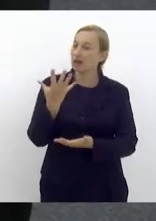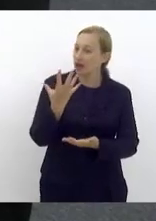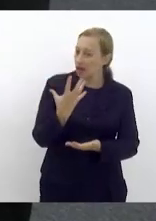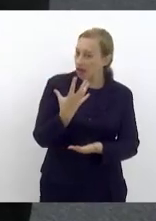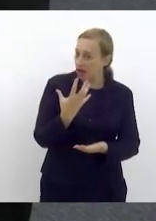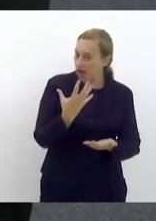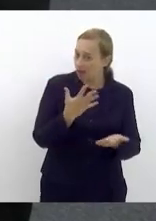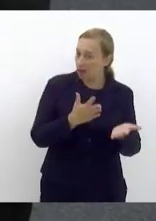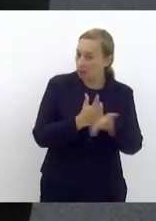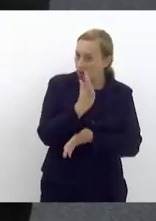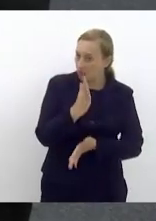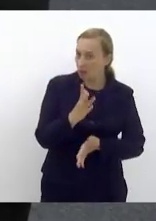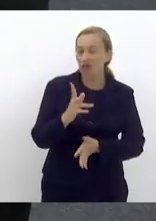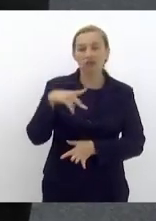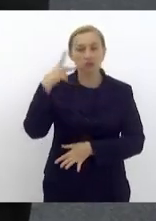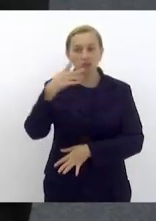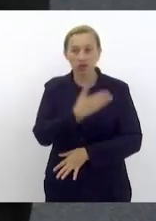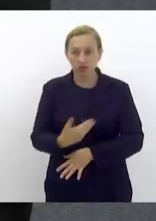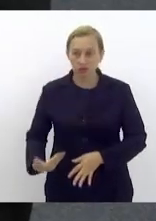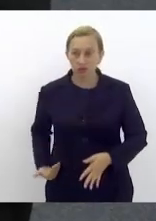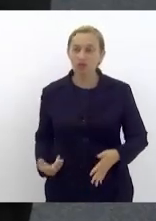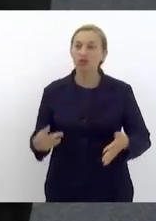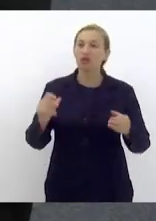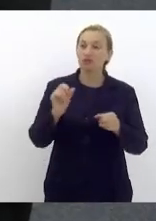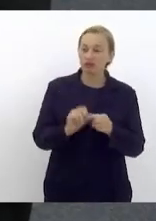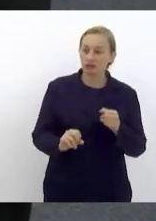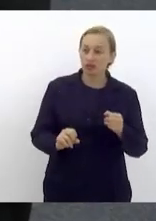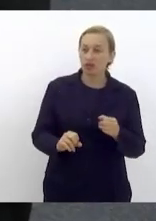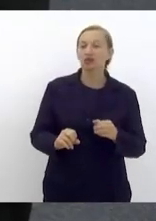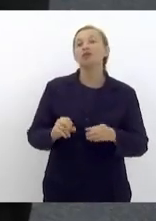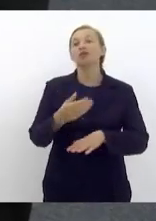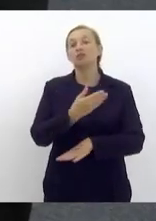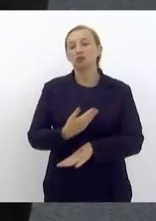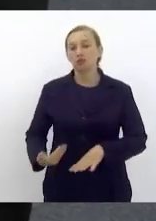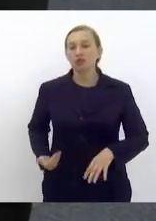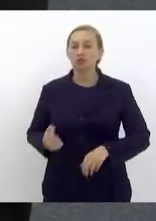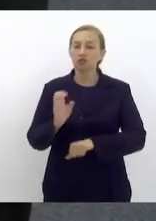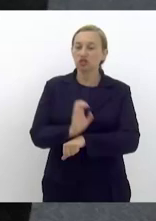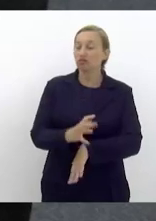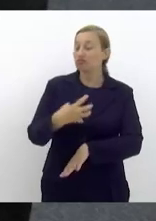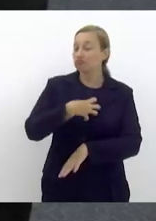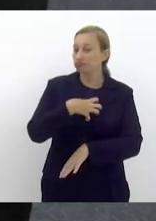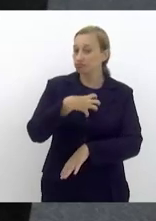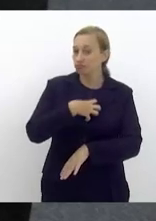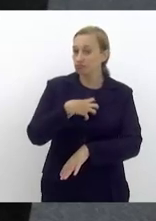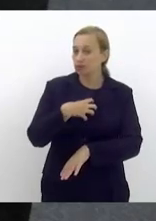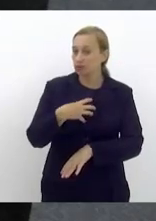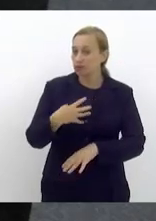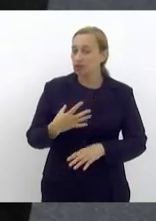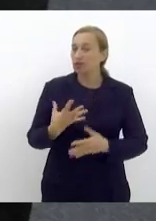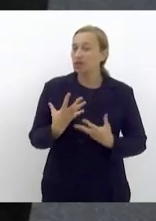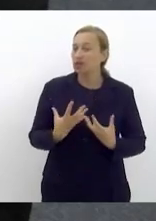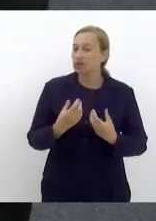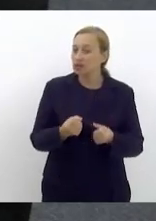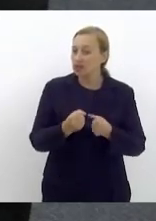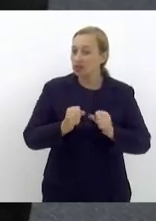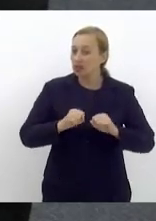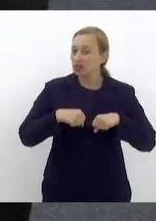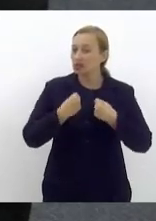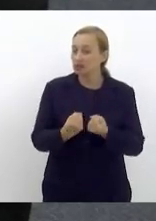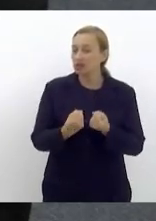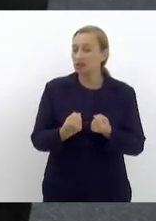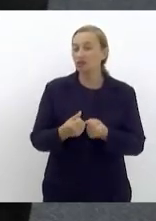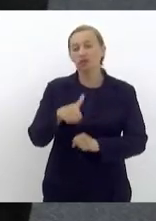consolidada nas políticas públicas realizadas pelo governo do Estado, no sentido de acolher e fortalecer